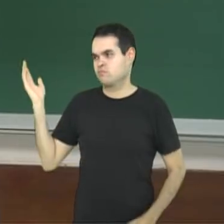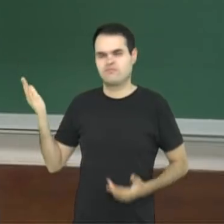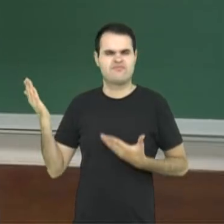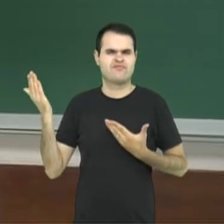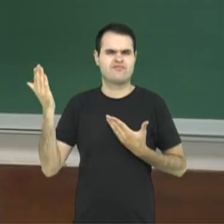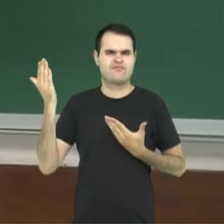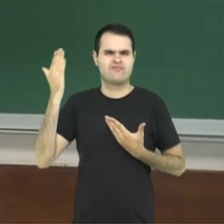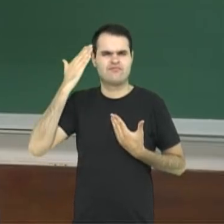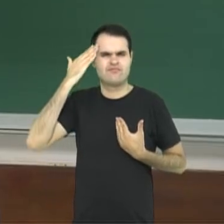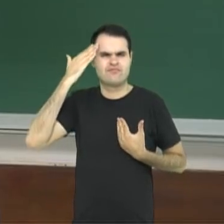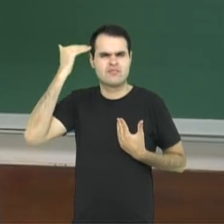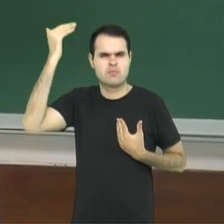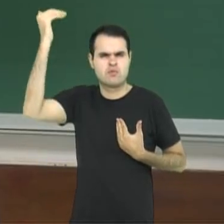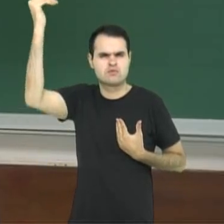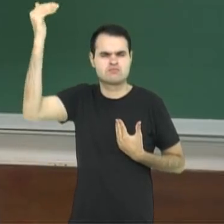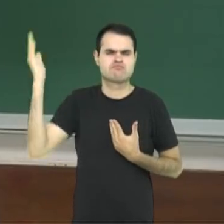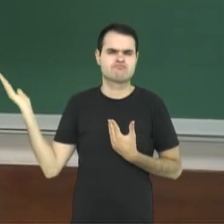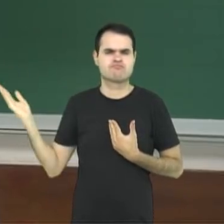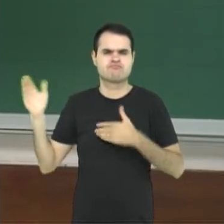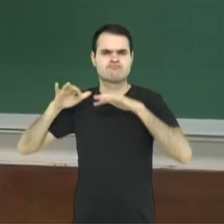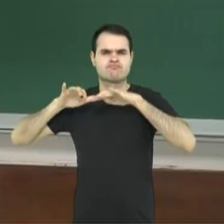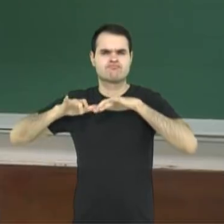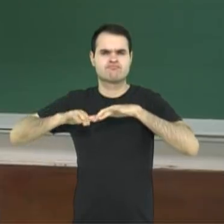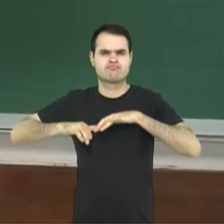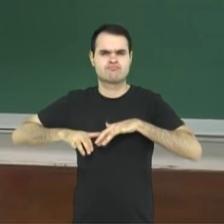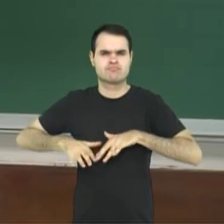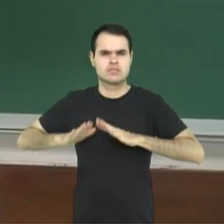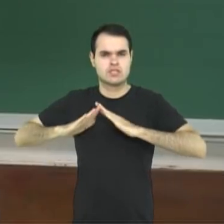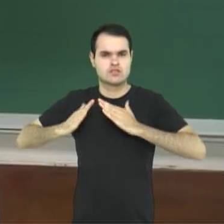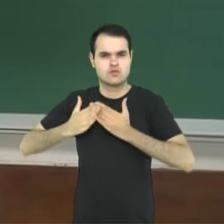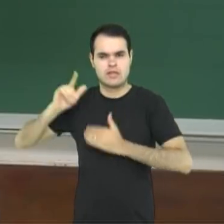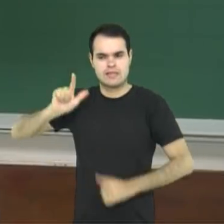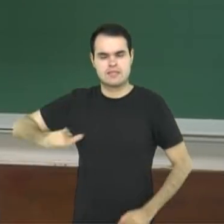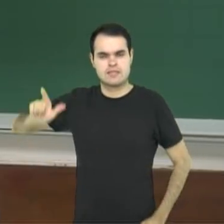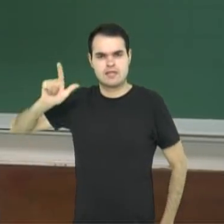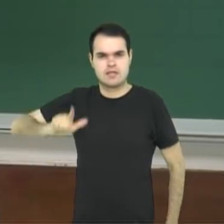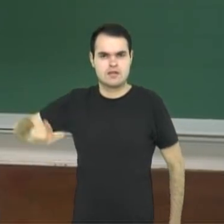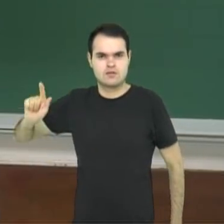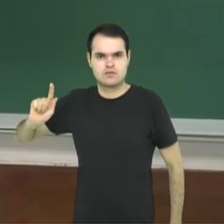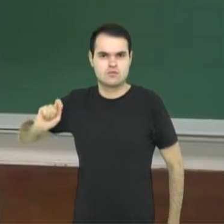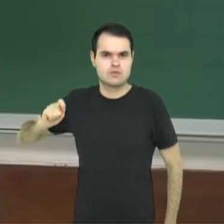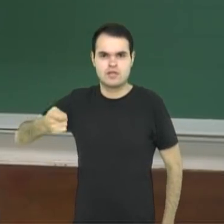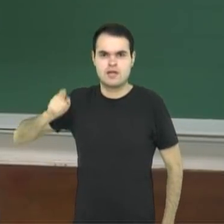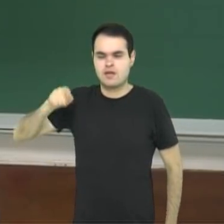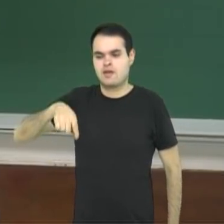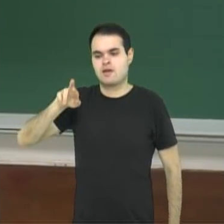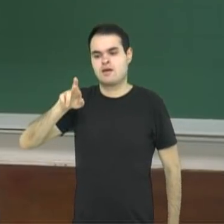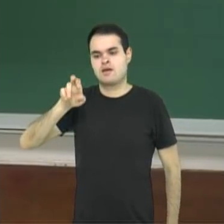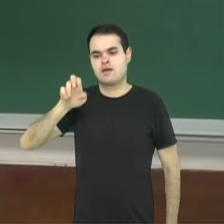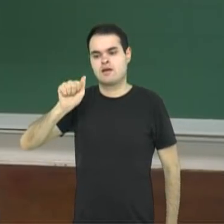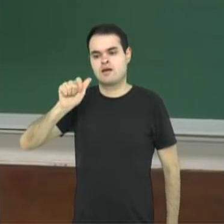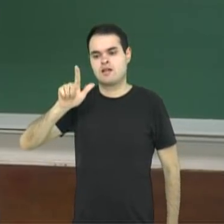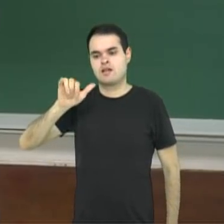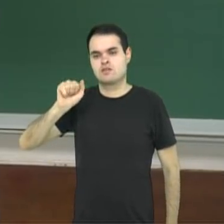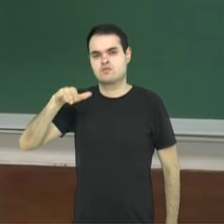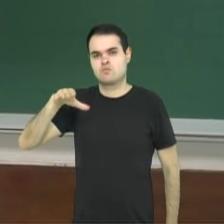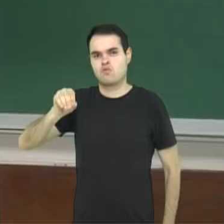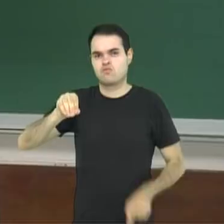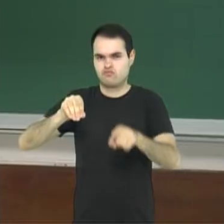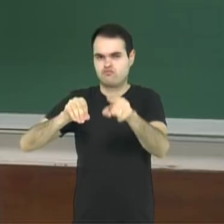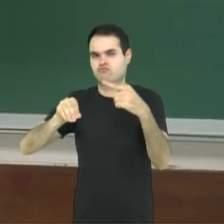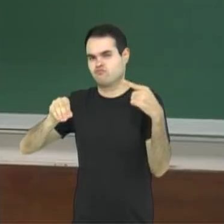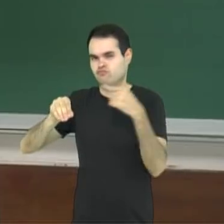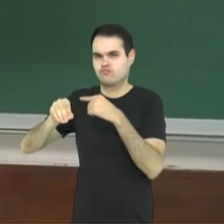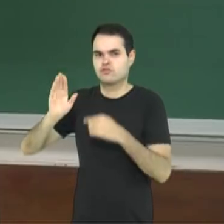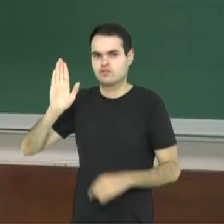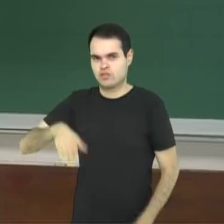nossa literatura brasileira, principalmente numa escola literária que nós vamos intitular de realismo. Muitos de vocês já ouviram